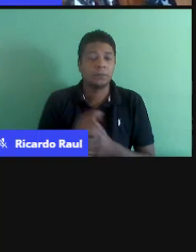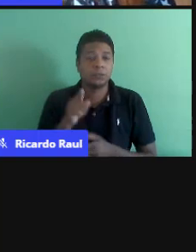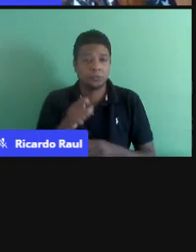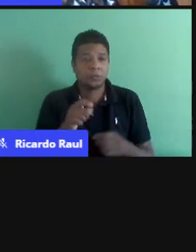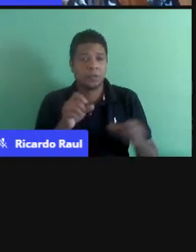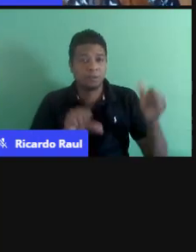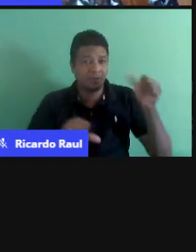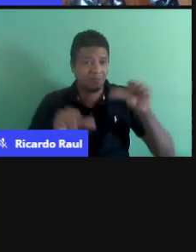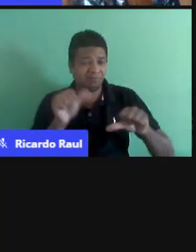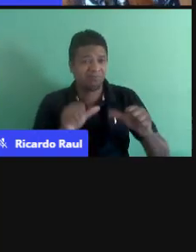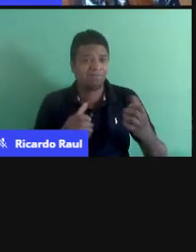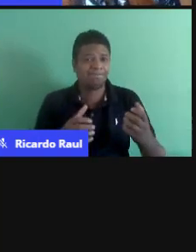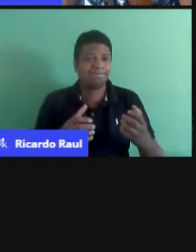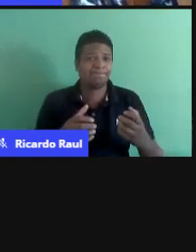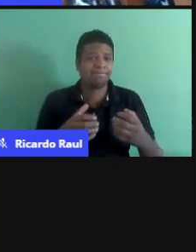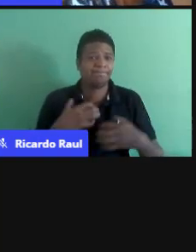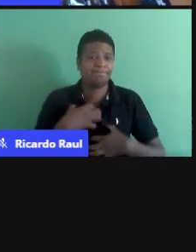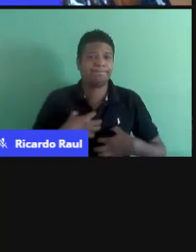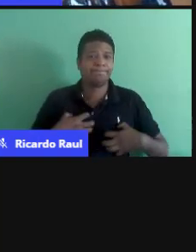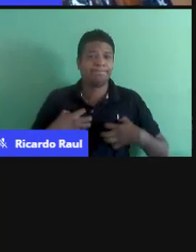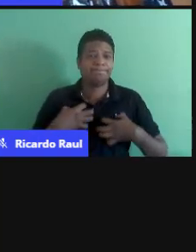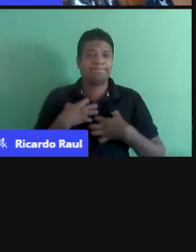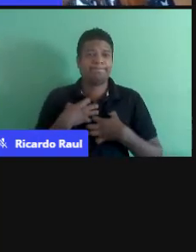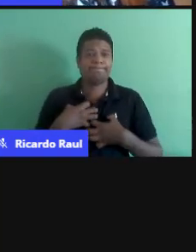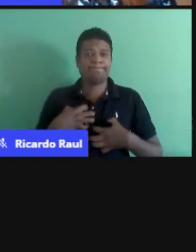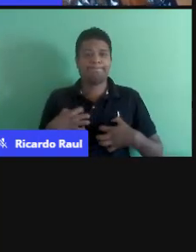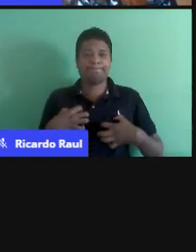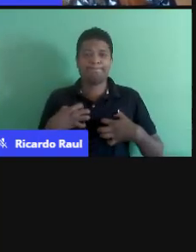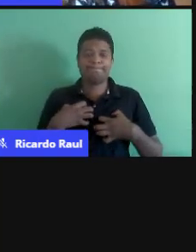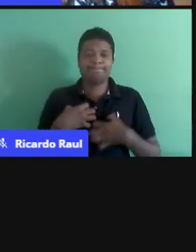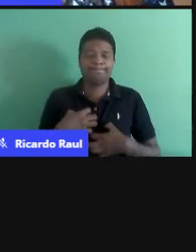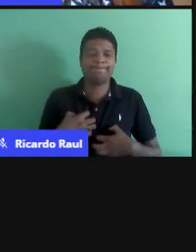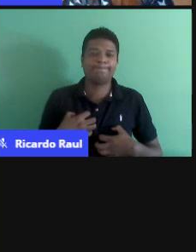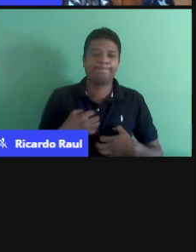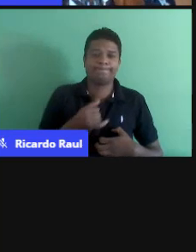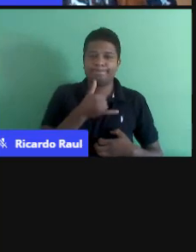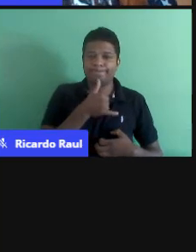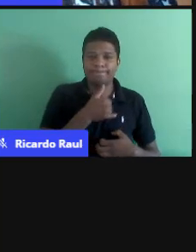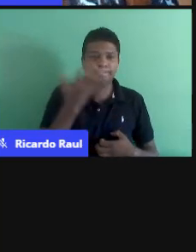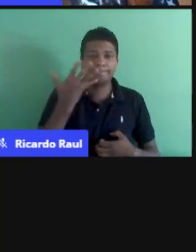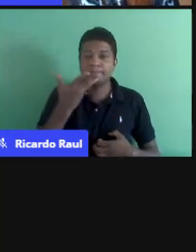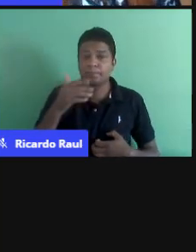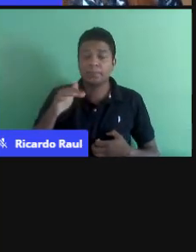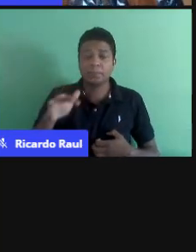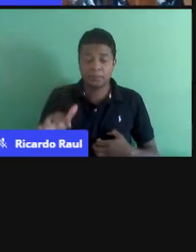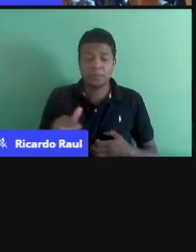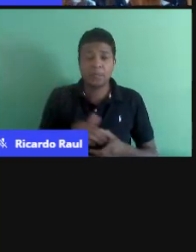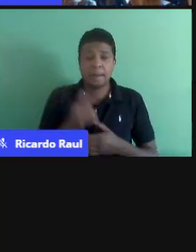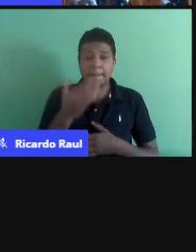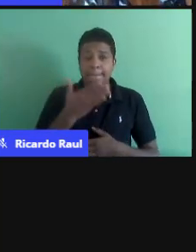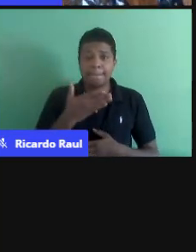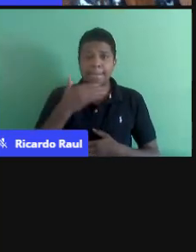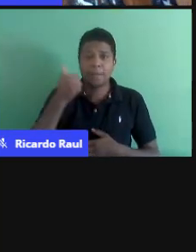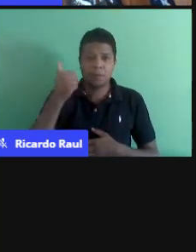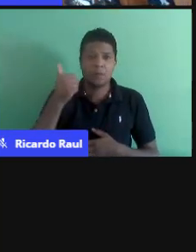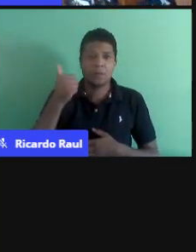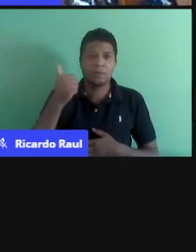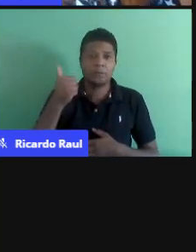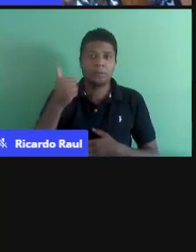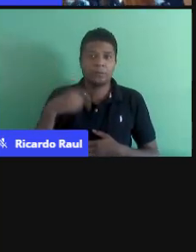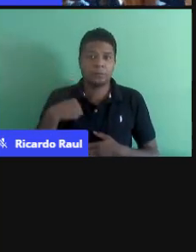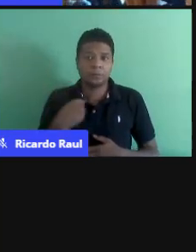pode causar essa inibição, essa frustração nas nossas crianças. E a melhor forma de